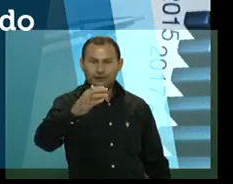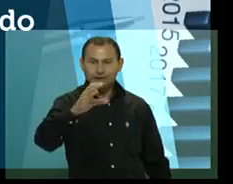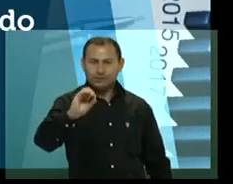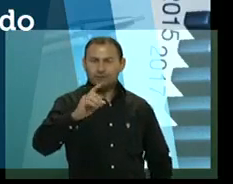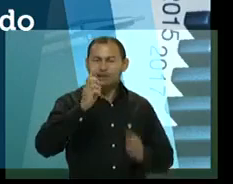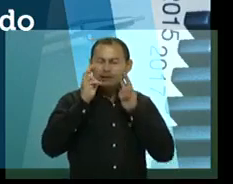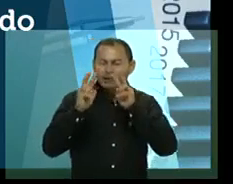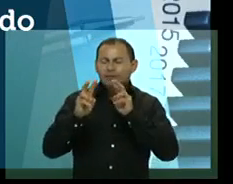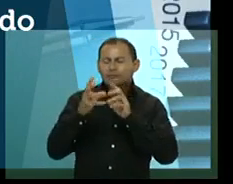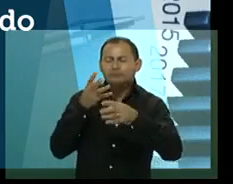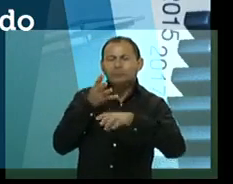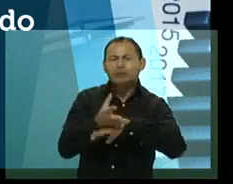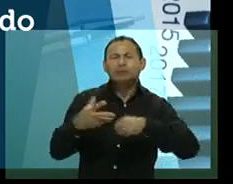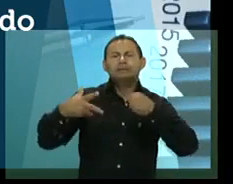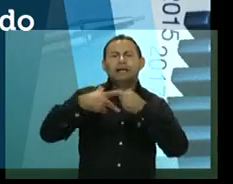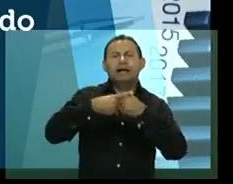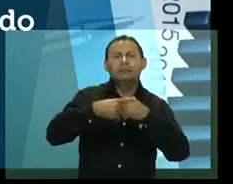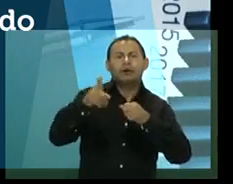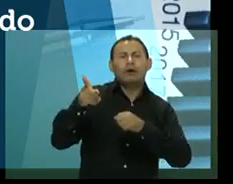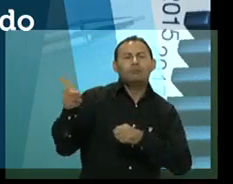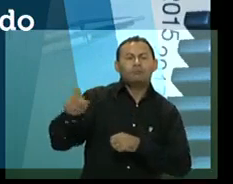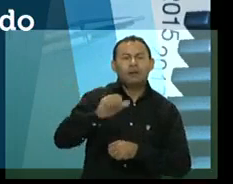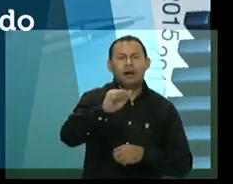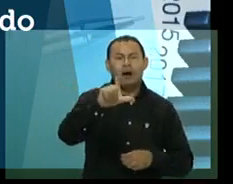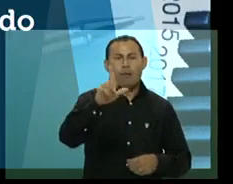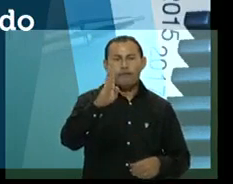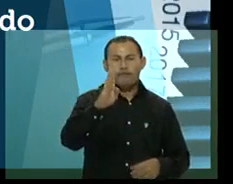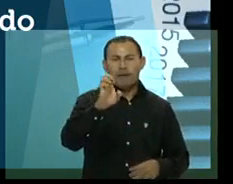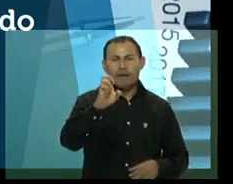por Skype, segue o endereço